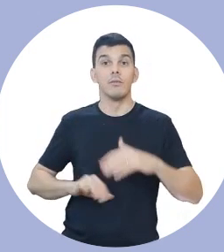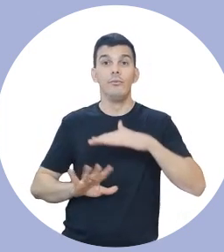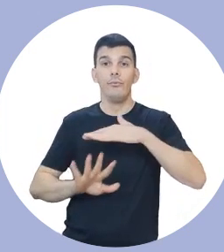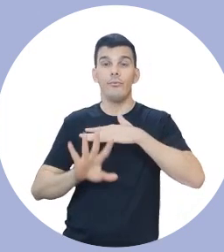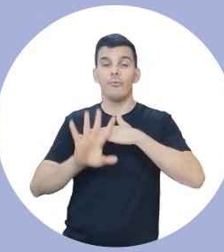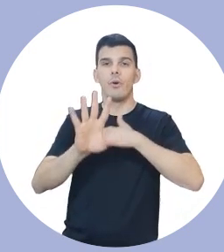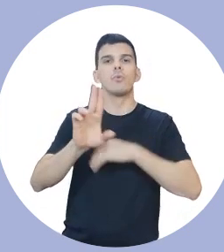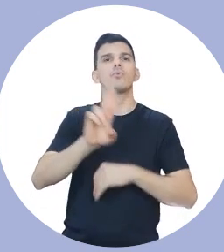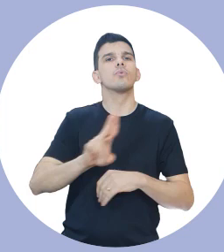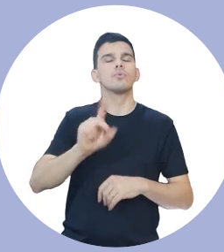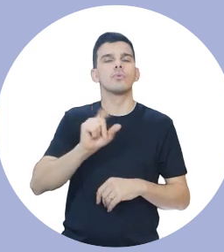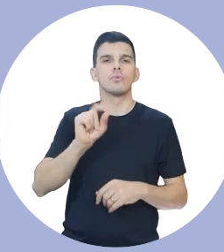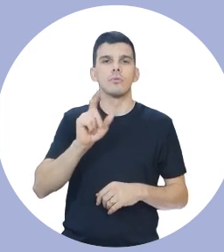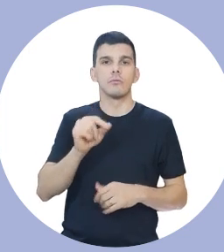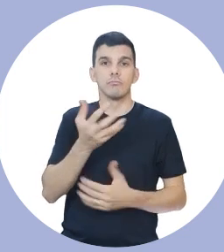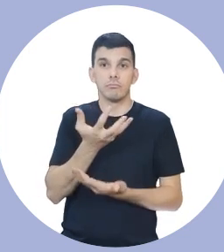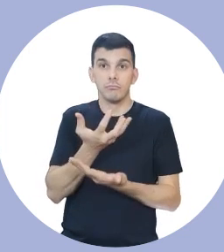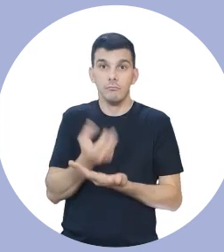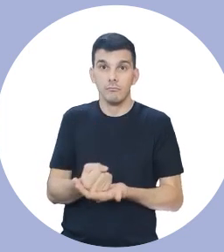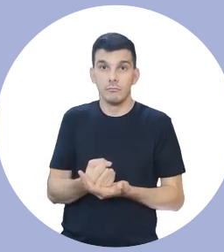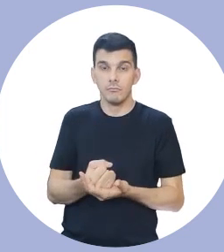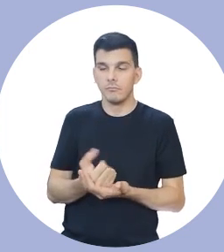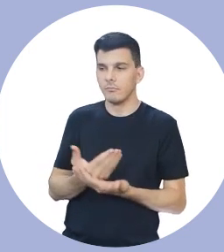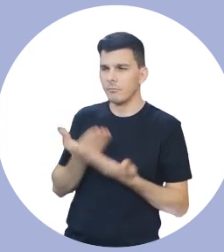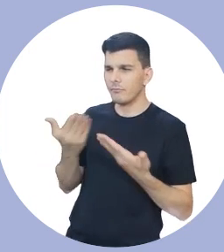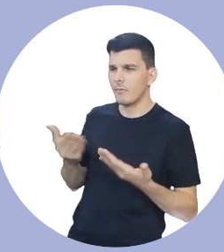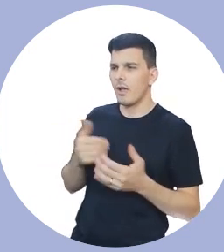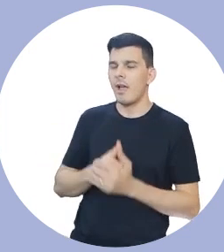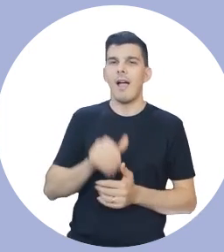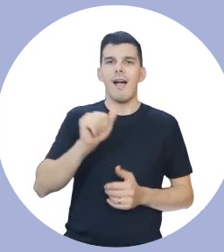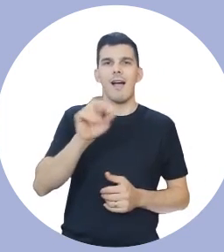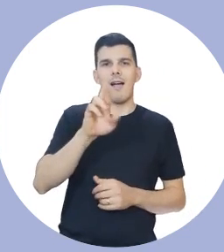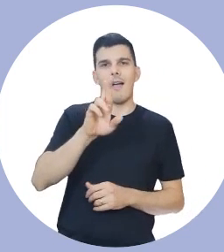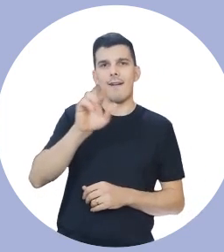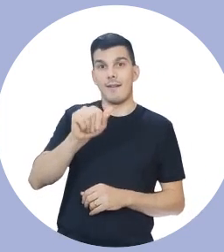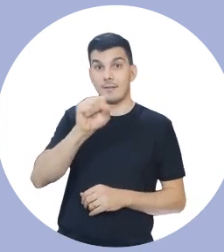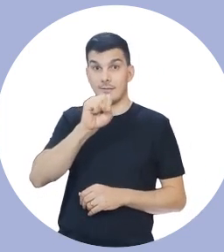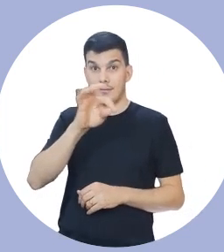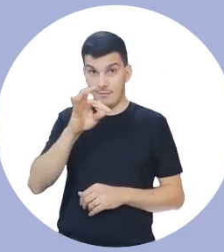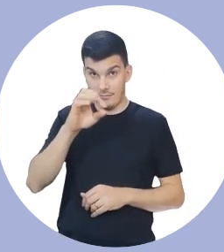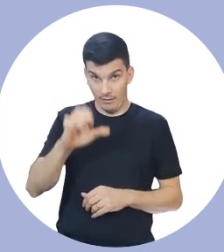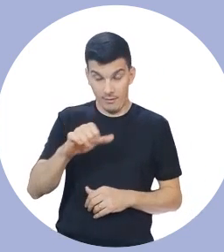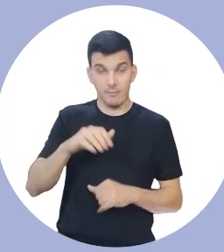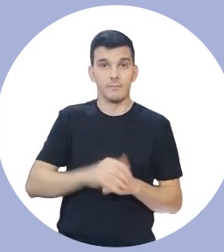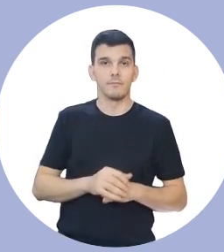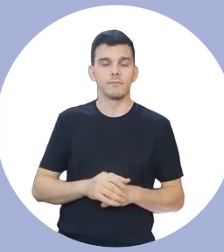Esses vapores são utilizados para extração por arraste.